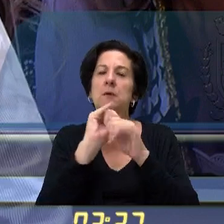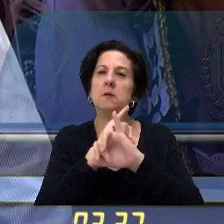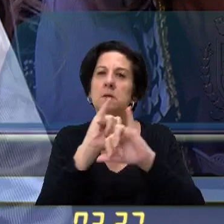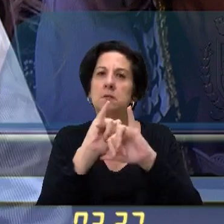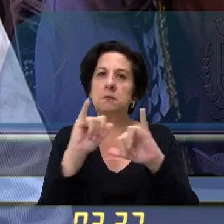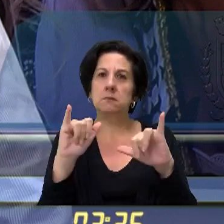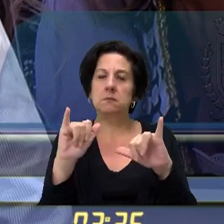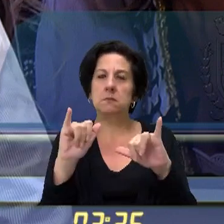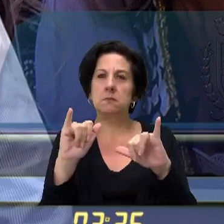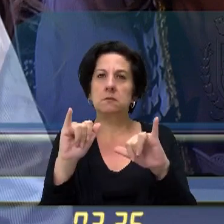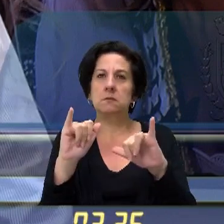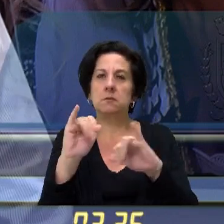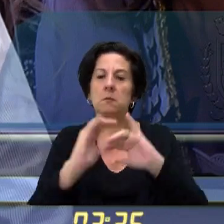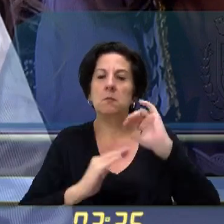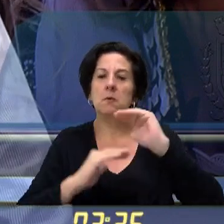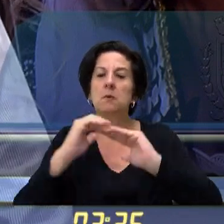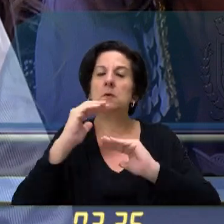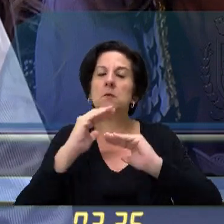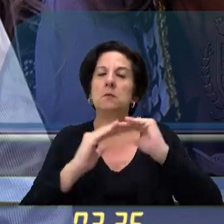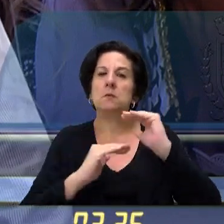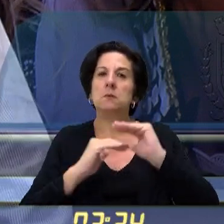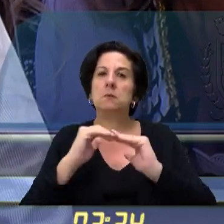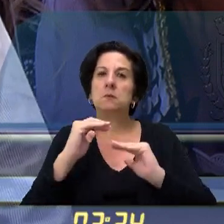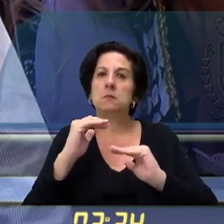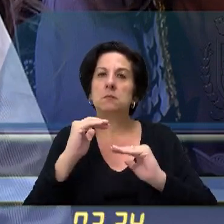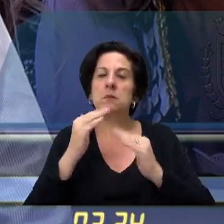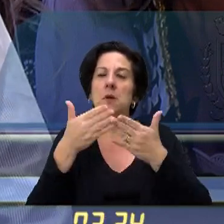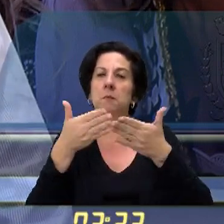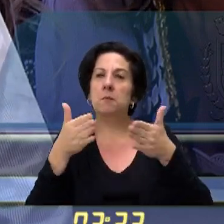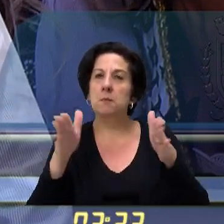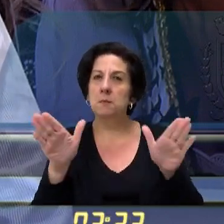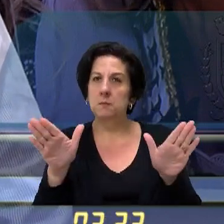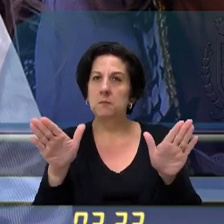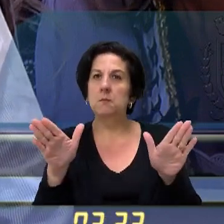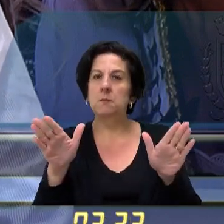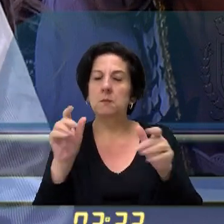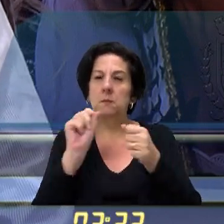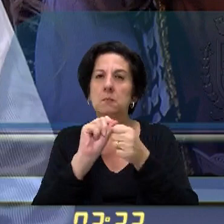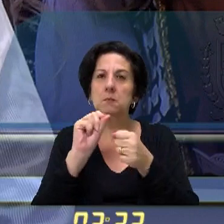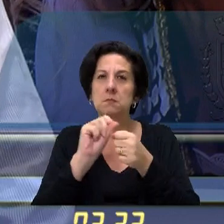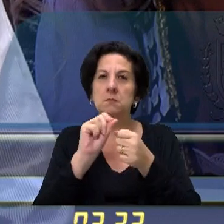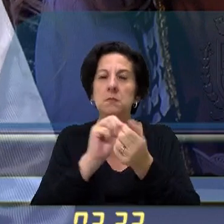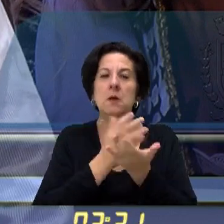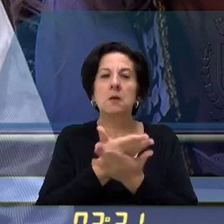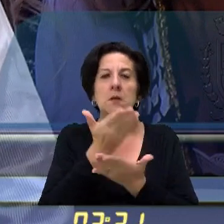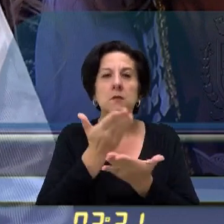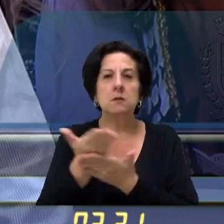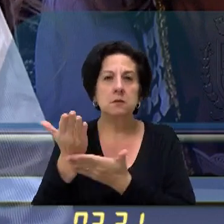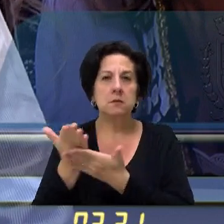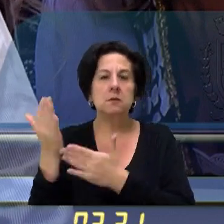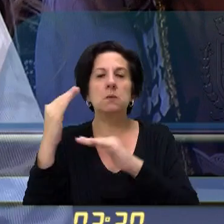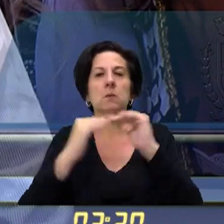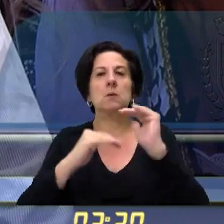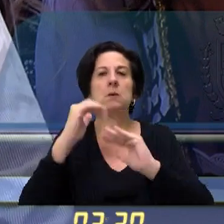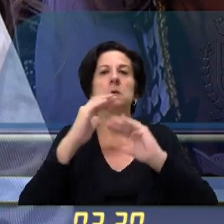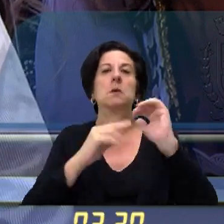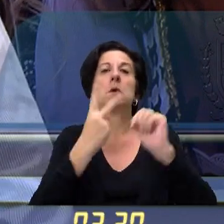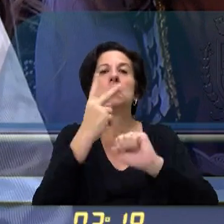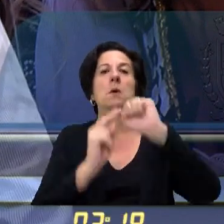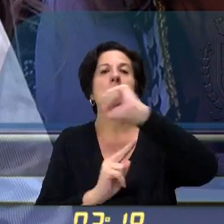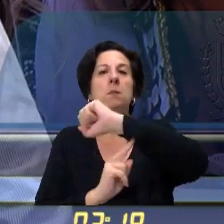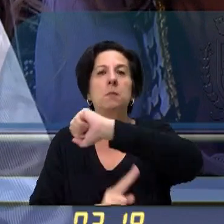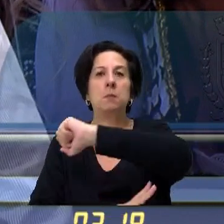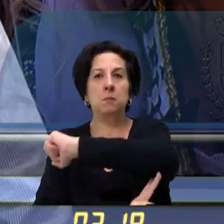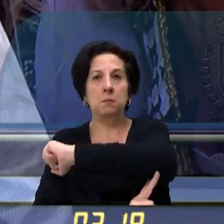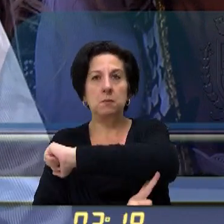anúncio para construção, abertura, para fazer a licitação para a construção de duas